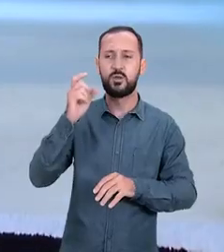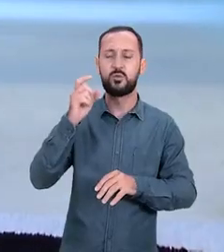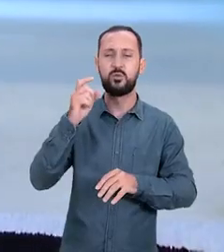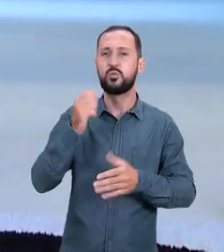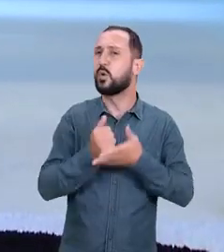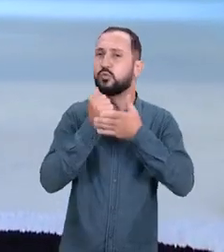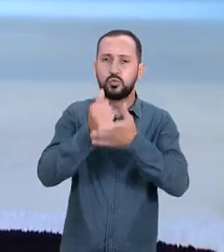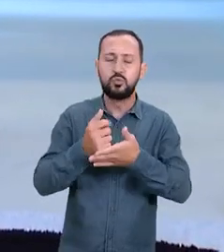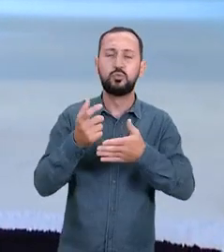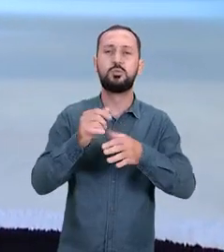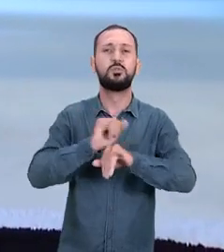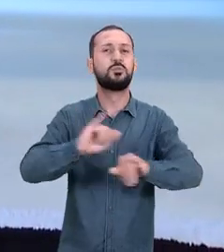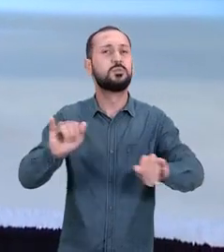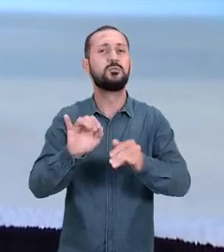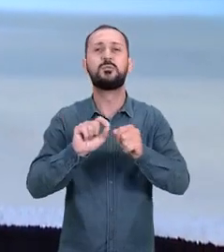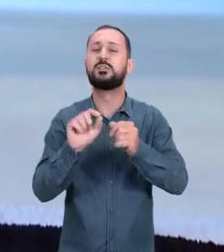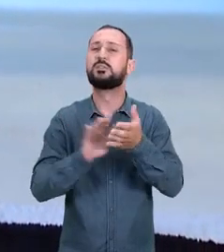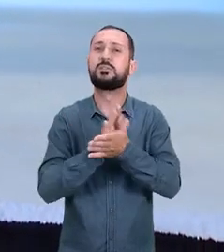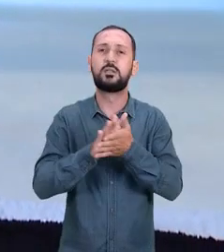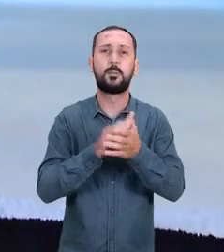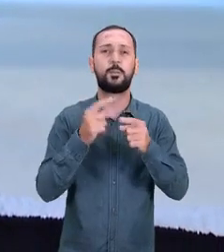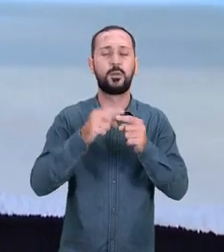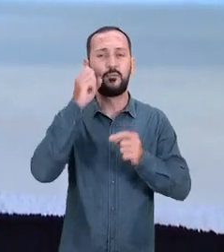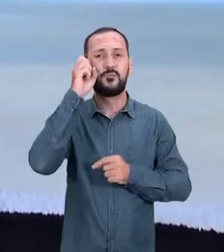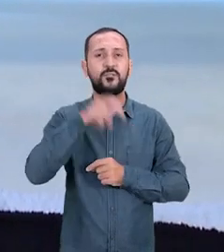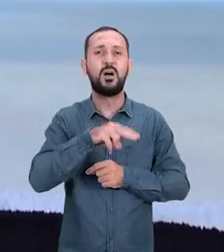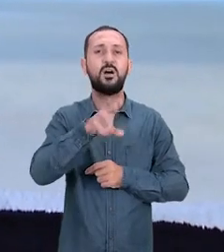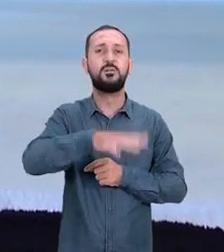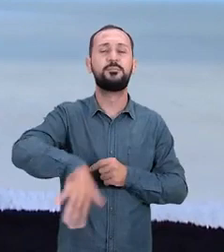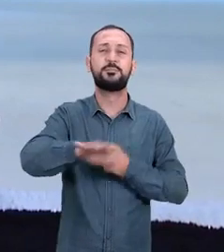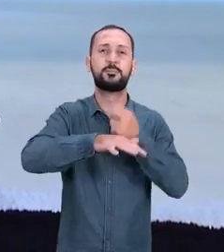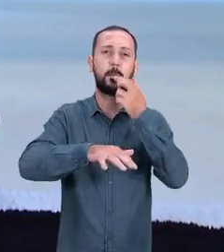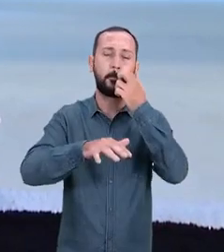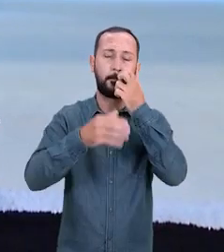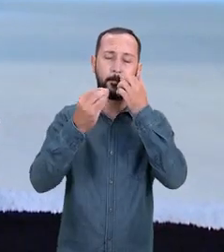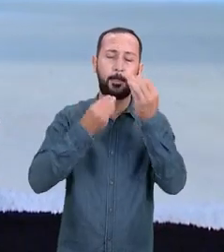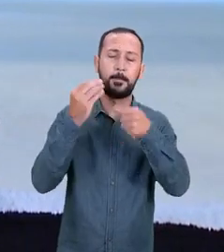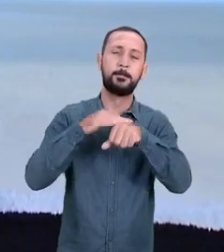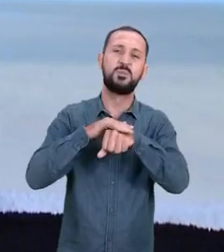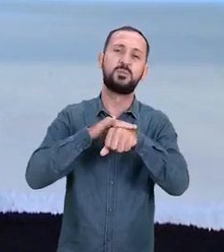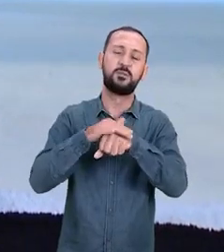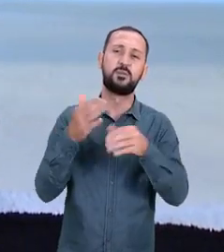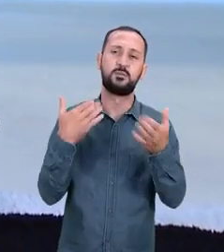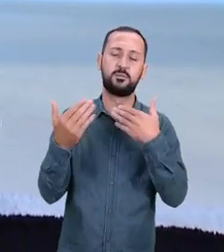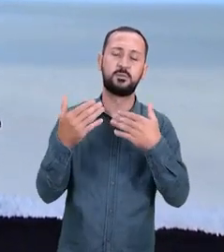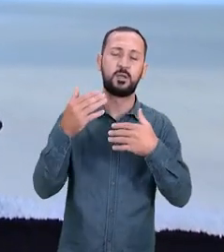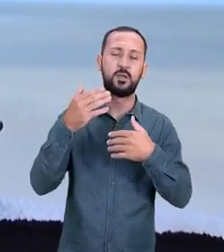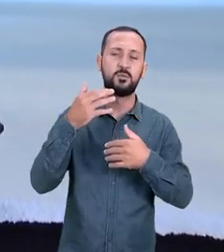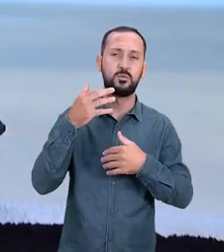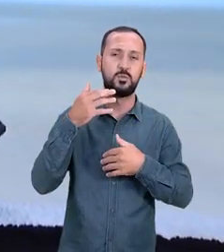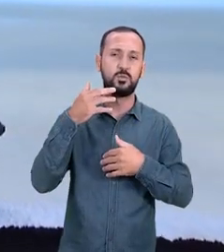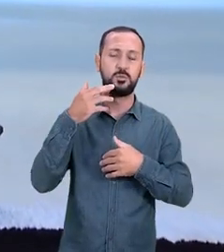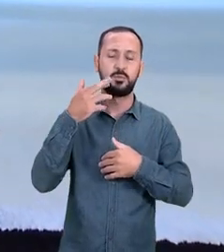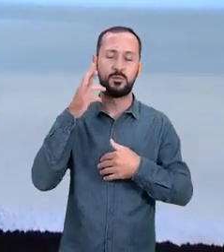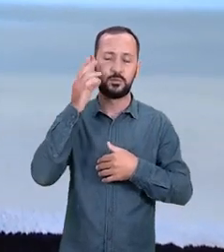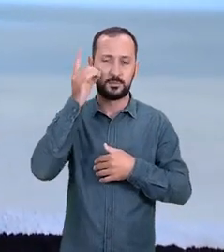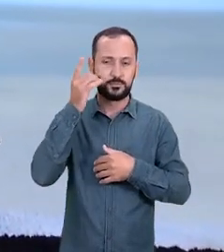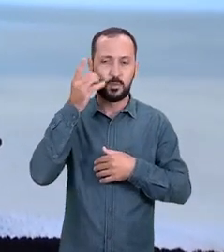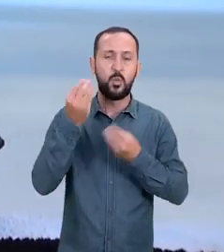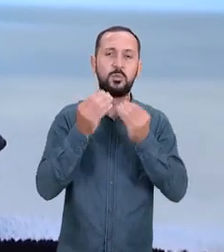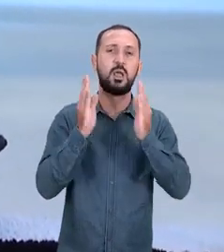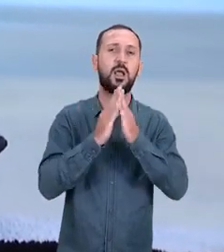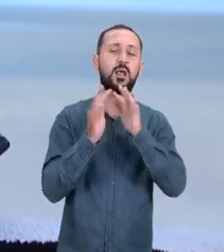de divulgação, não faz absolutamente nada. Porque nós observamos aí, como estávamos conversando, né, deputado, que tem muitas